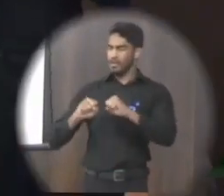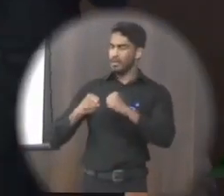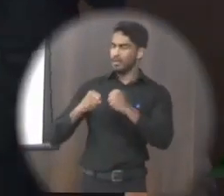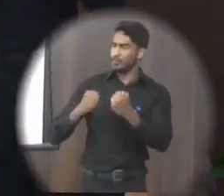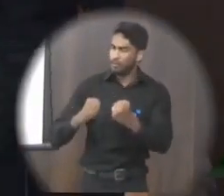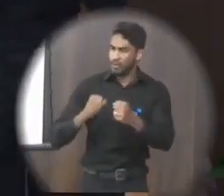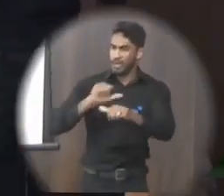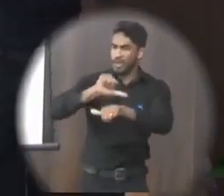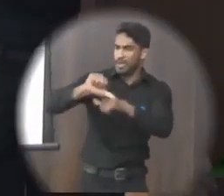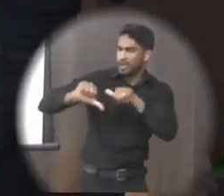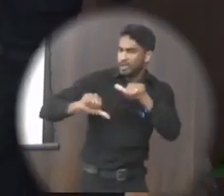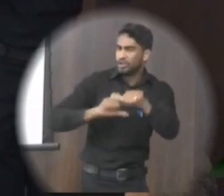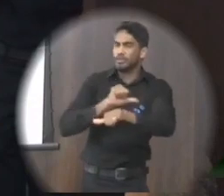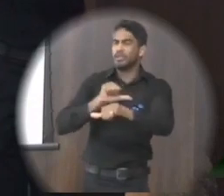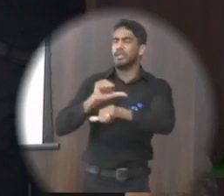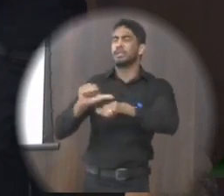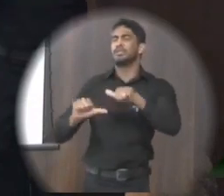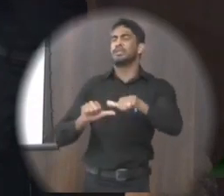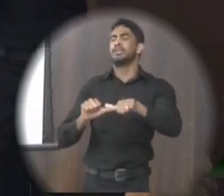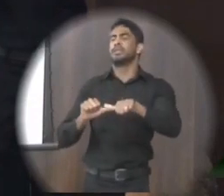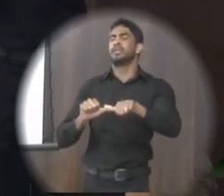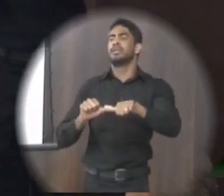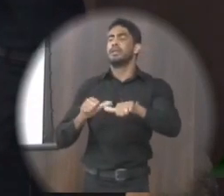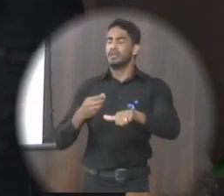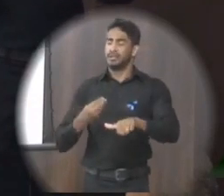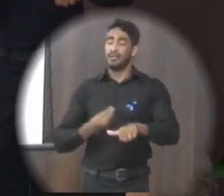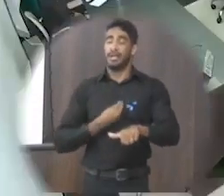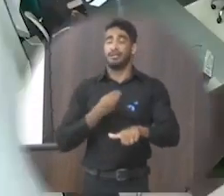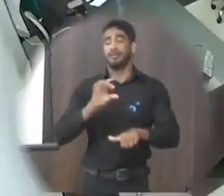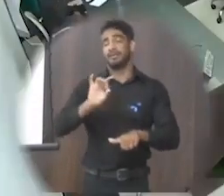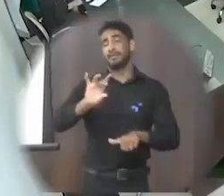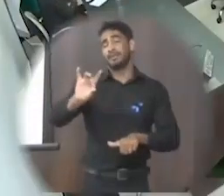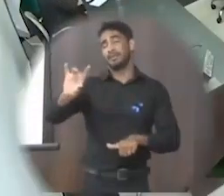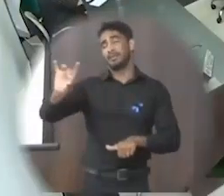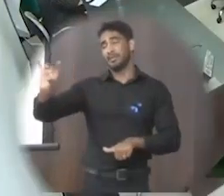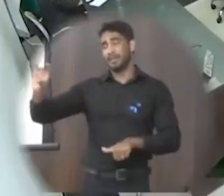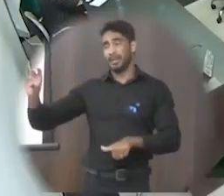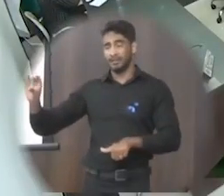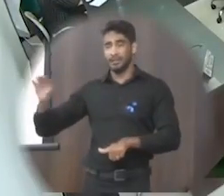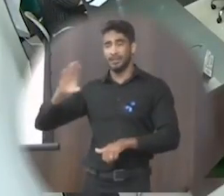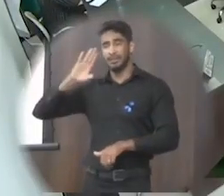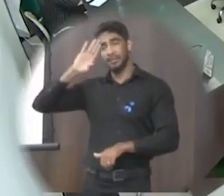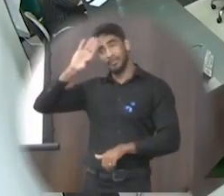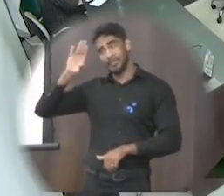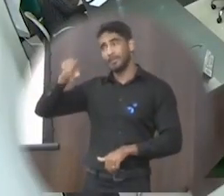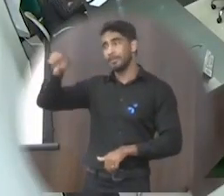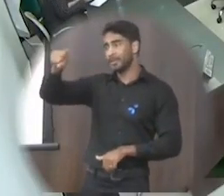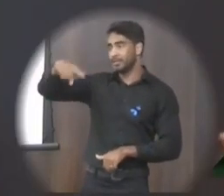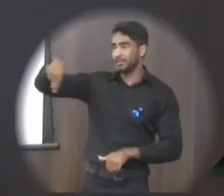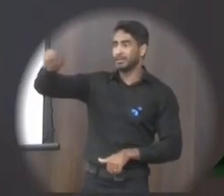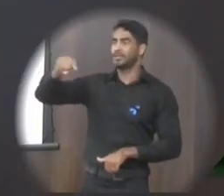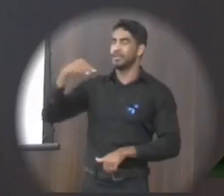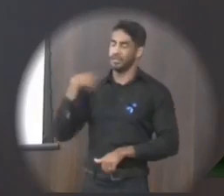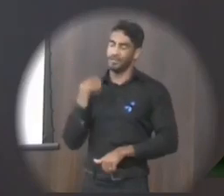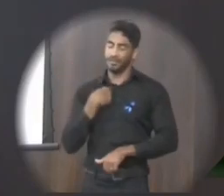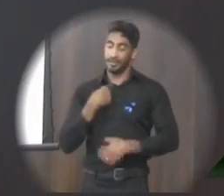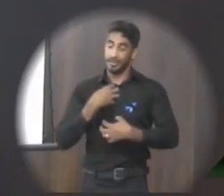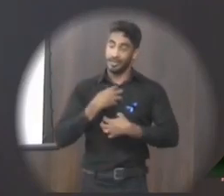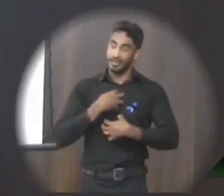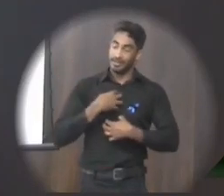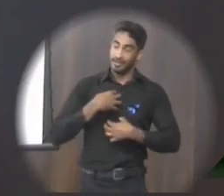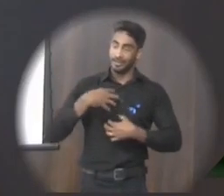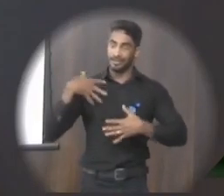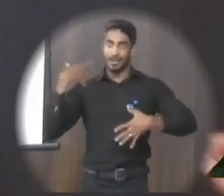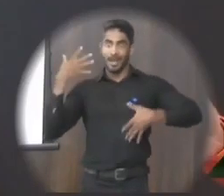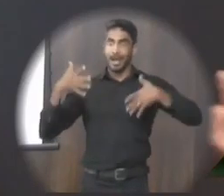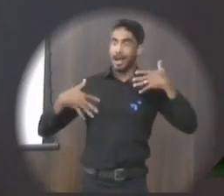de mudança, de transformação, está na mão de cada um de nós e principalmente na dos senhores. E a gente fica muito alegre